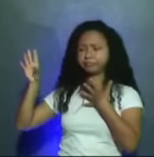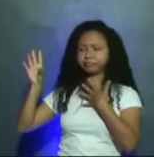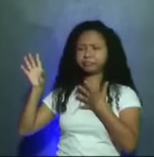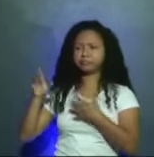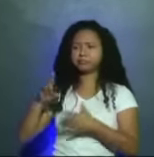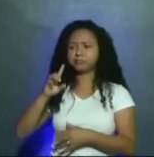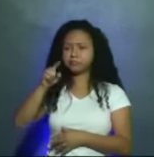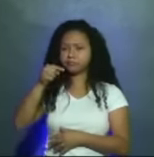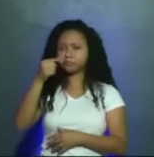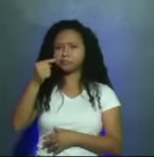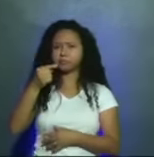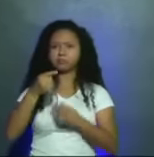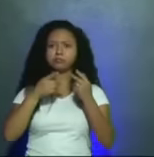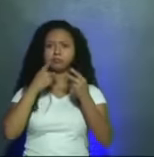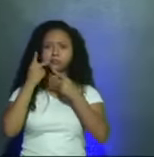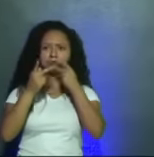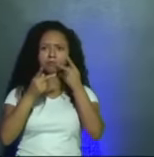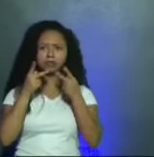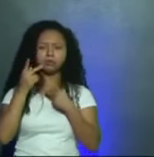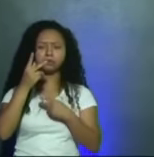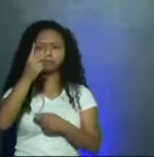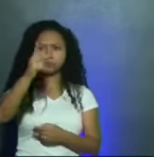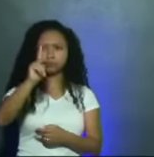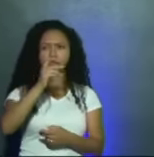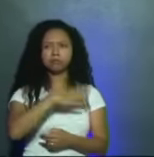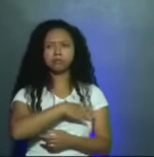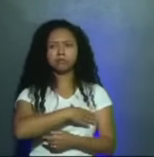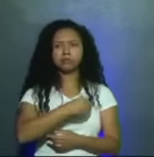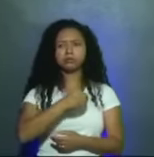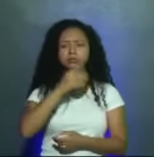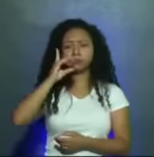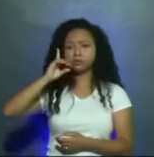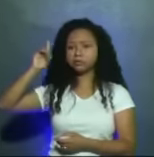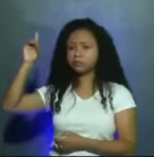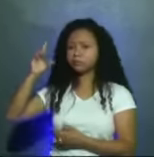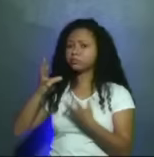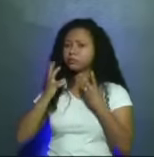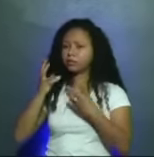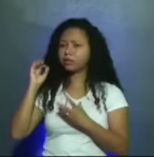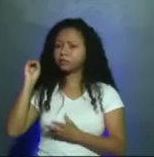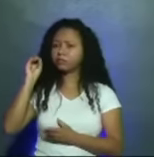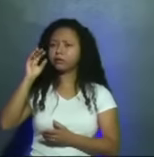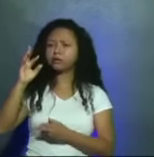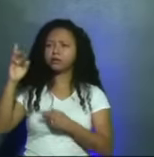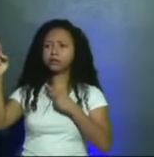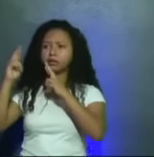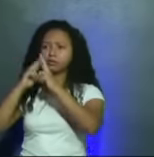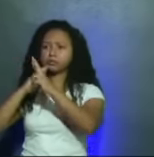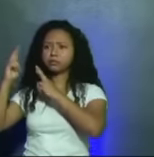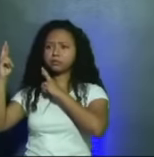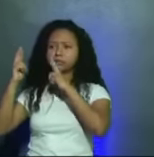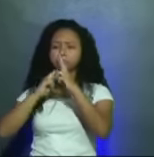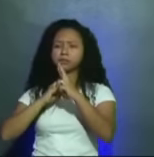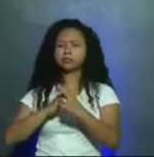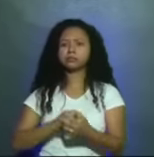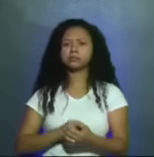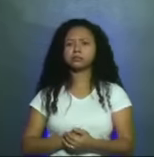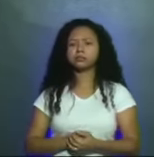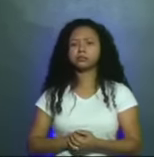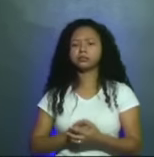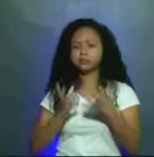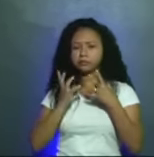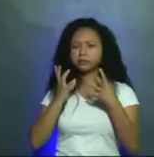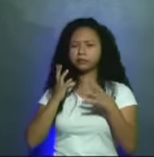vai voltar com ele, pedir perdão do seu filho. Deus quer restaurar relacionamentos aqui hoje. Ele quer restaurar